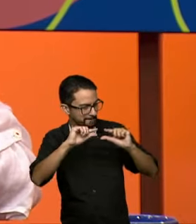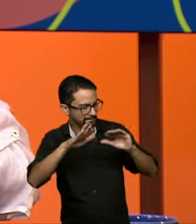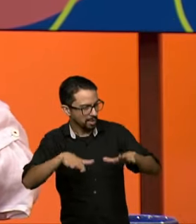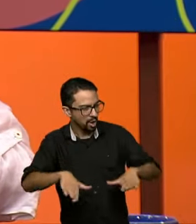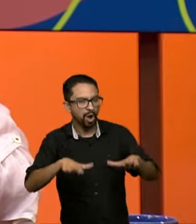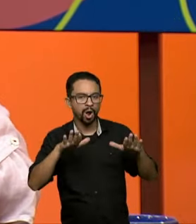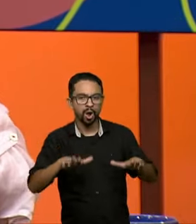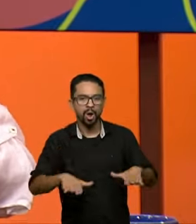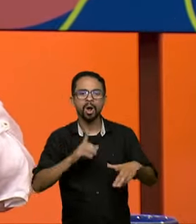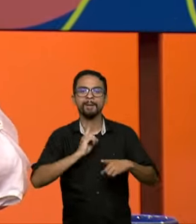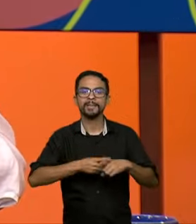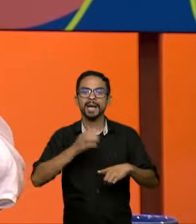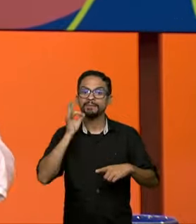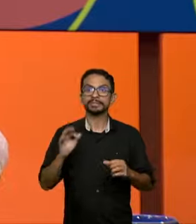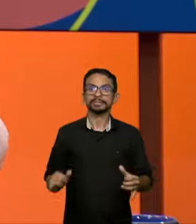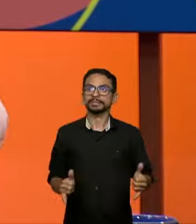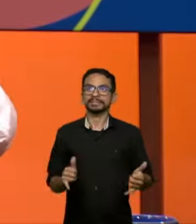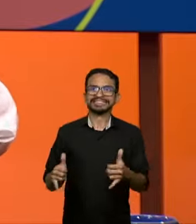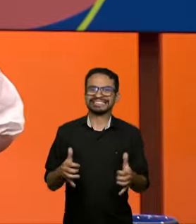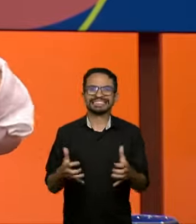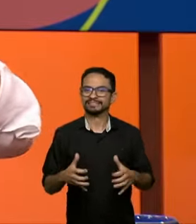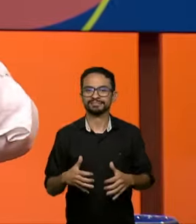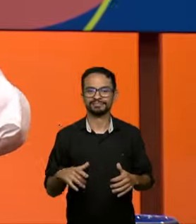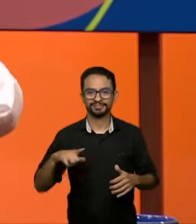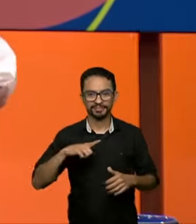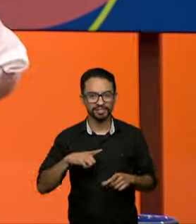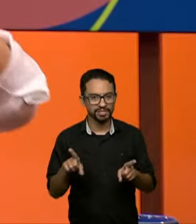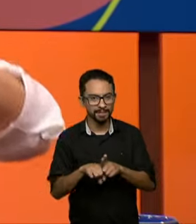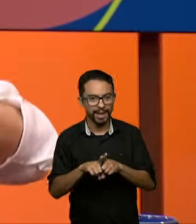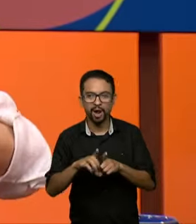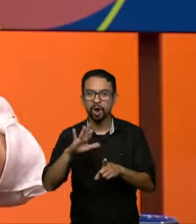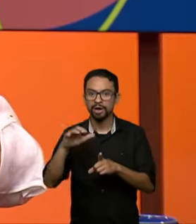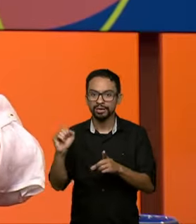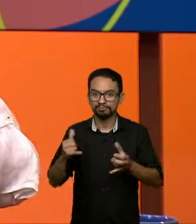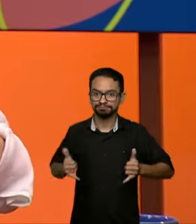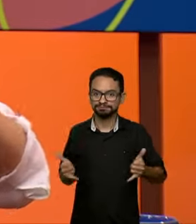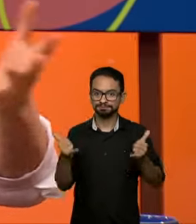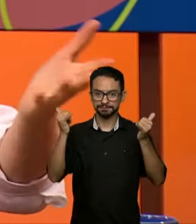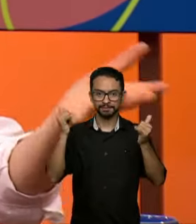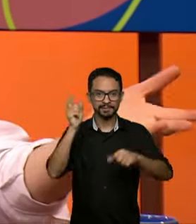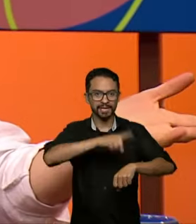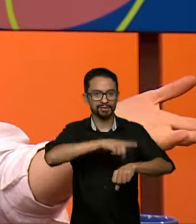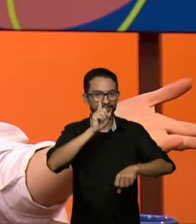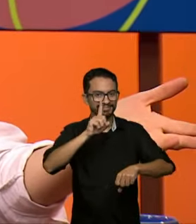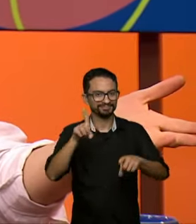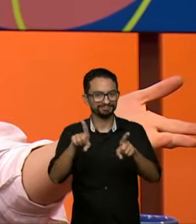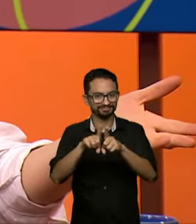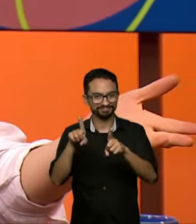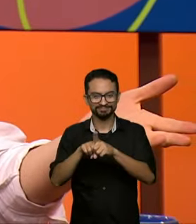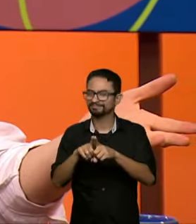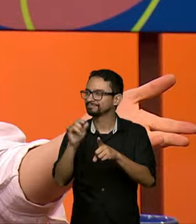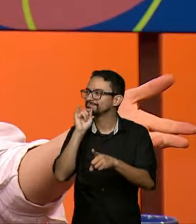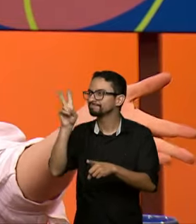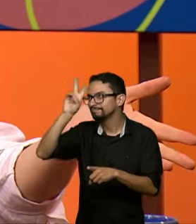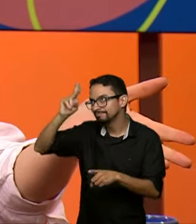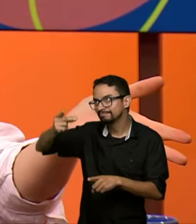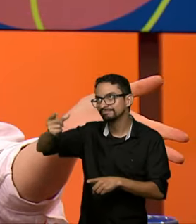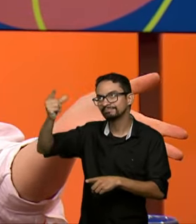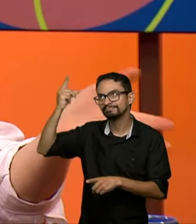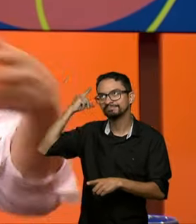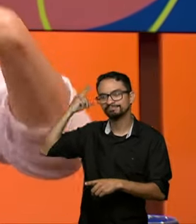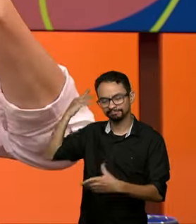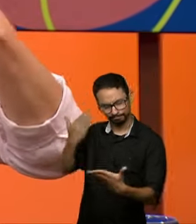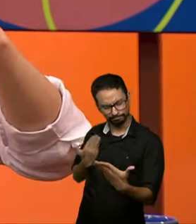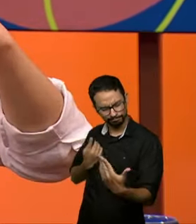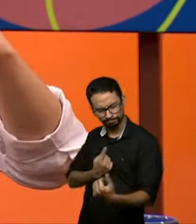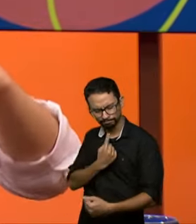Por isso que eu falo, tomo café, eu viro... Tomo, sei lá, qualquer coisa, eu fico... Eu lembro que uma época eu tinha um amigo muito